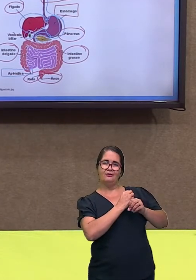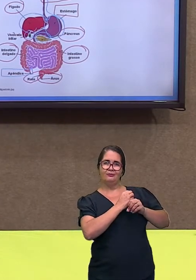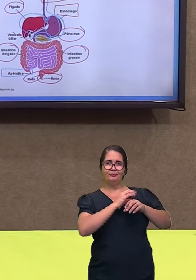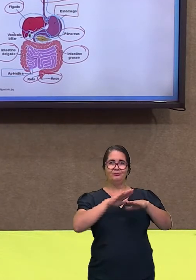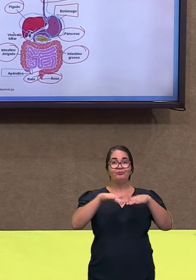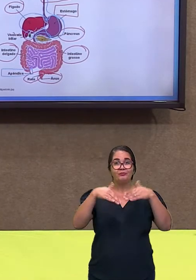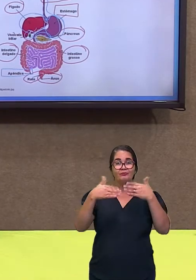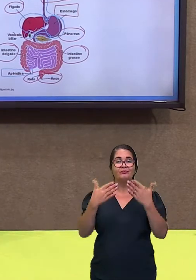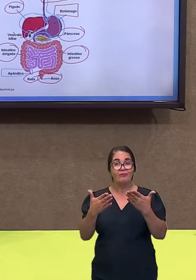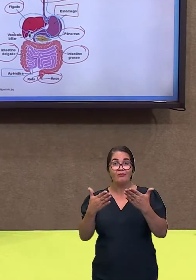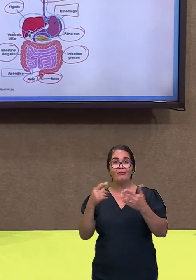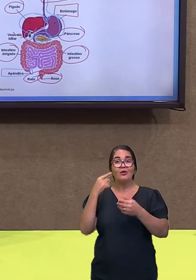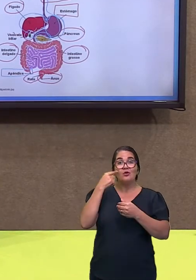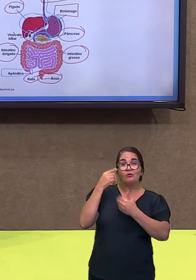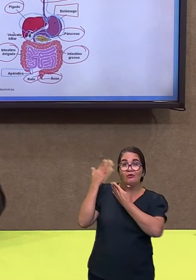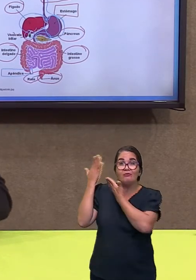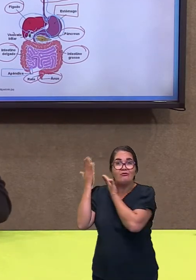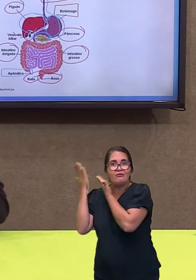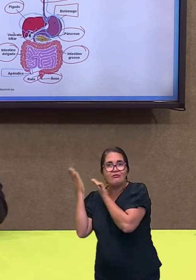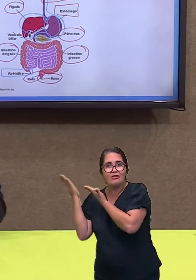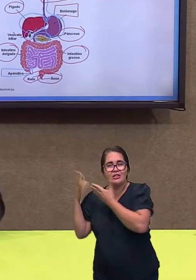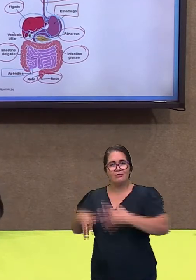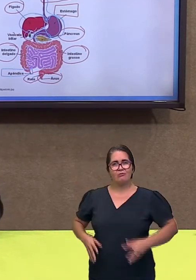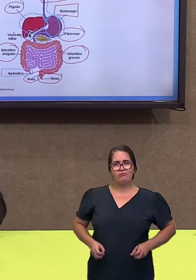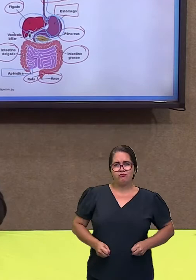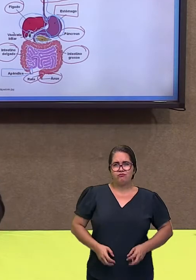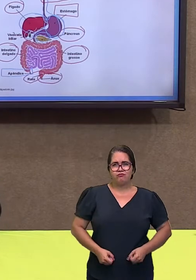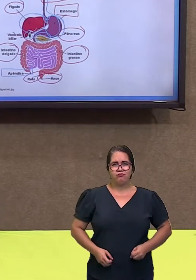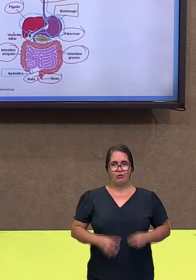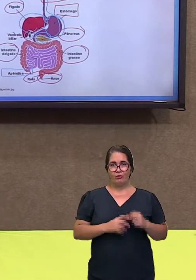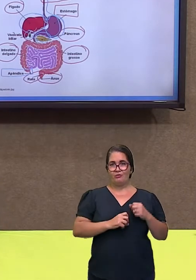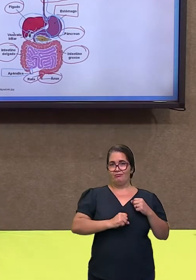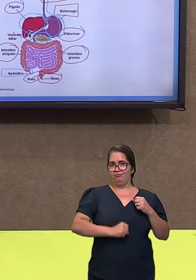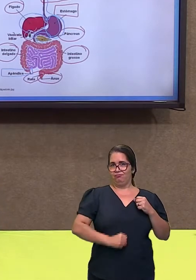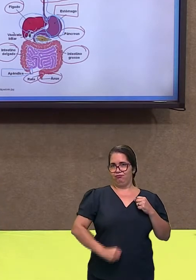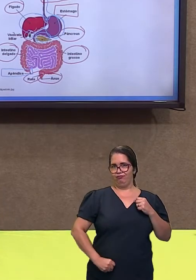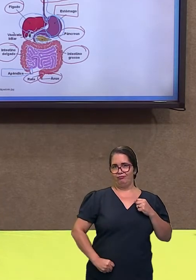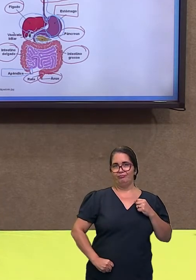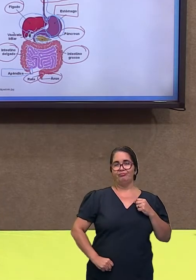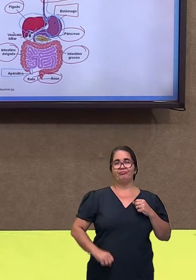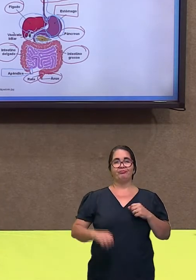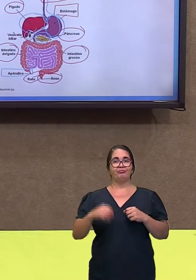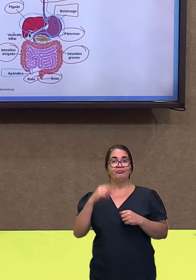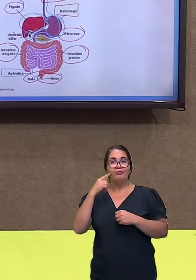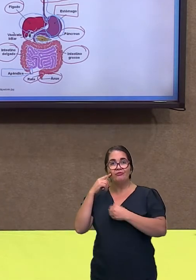você começou por aí? Por que você não começou pelo intestino grosso?